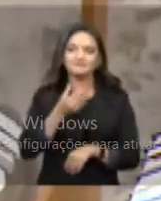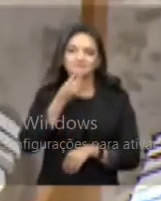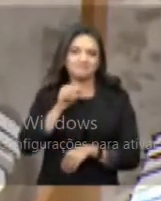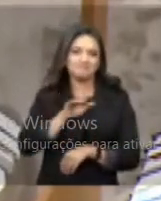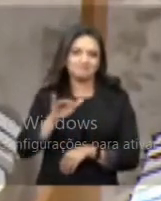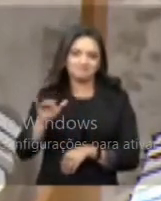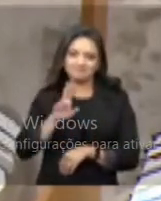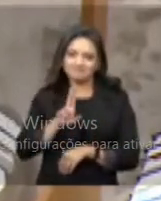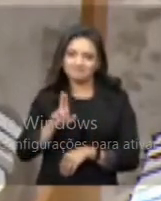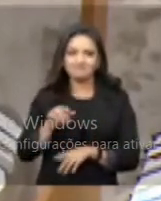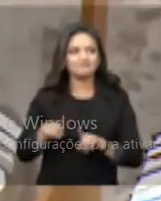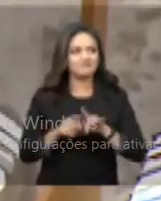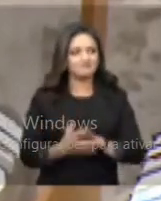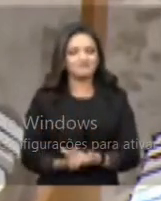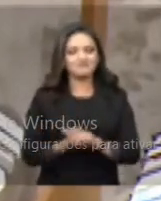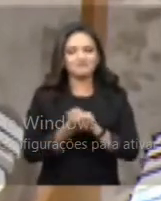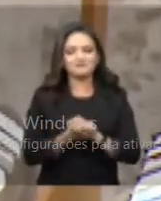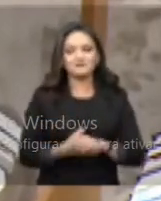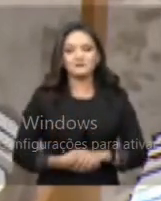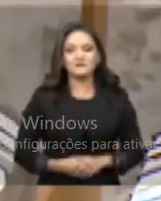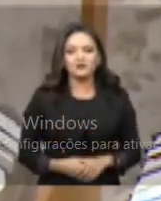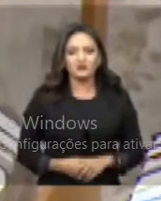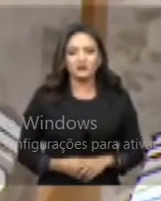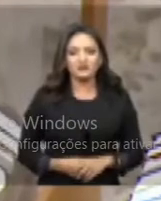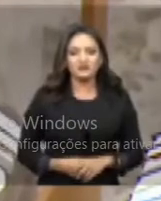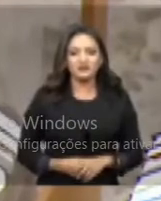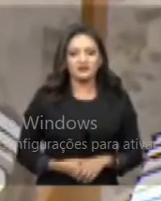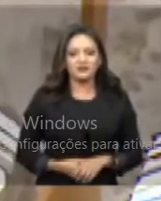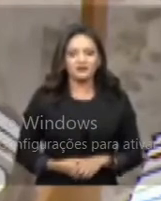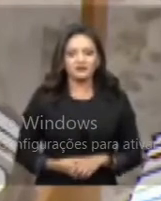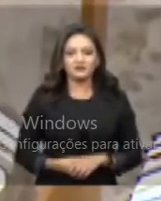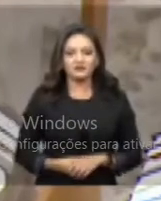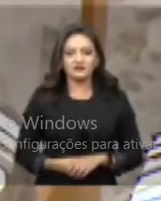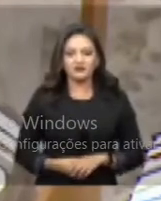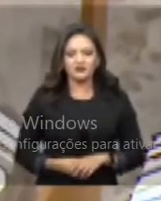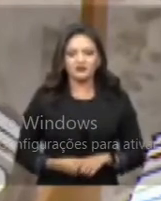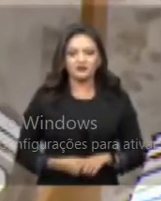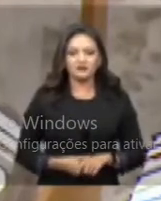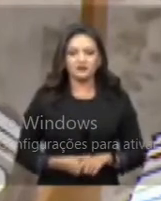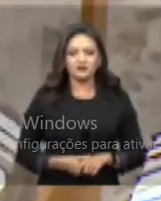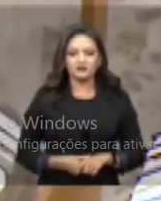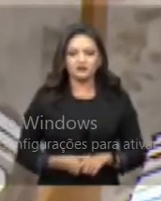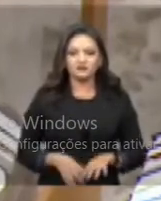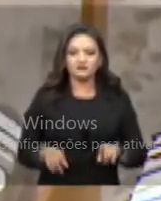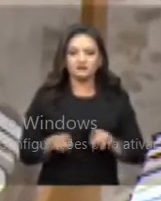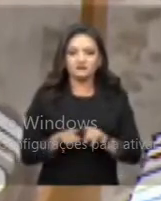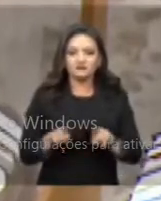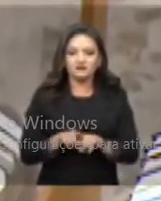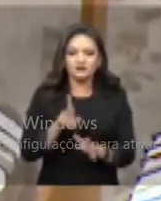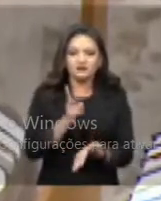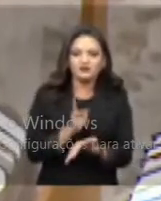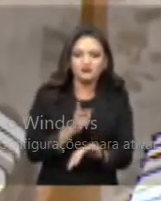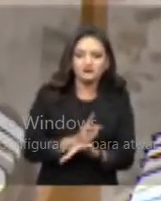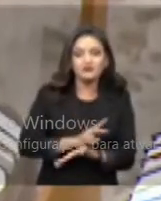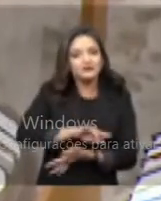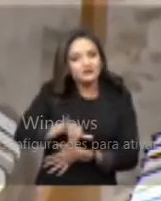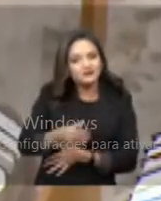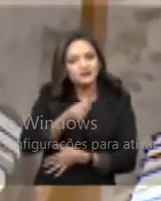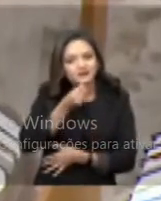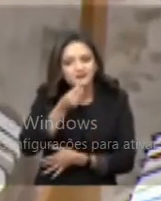cumprimento. Cumprimento também, nesta mesma oportunidade, a